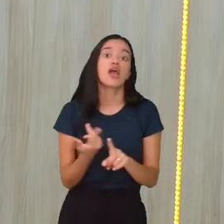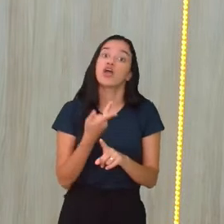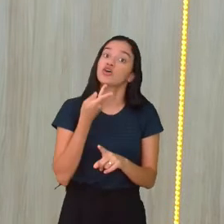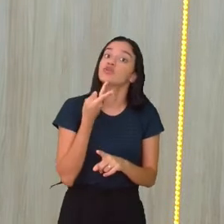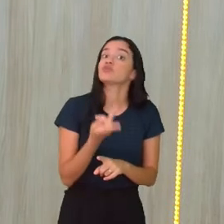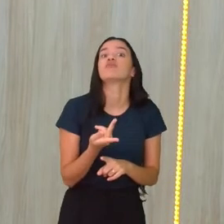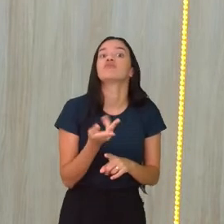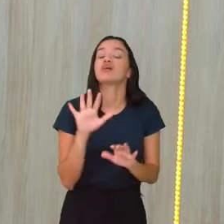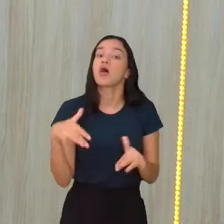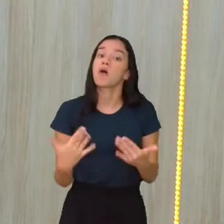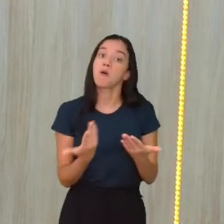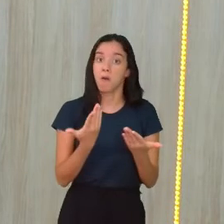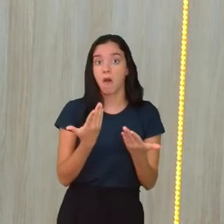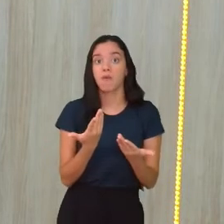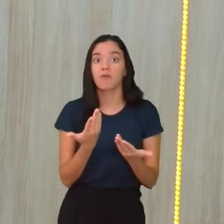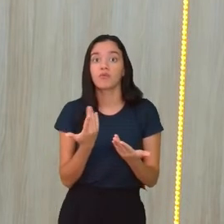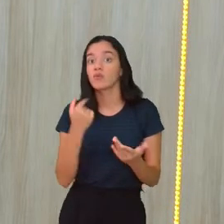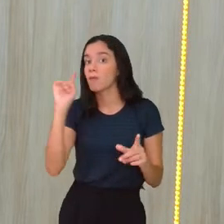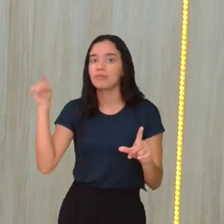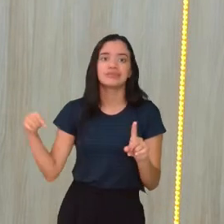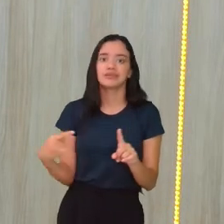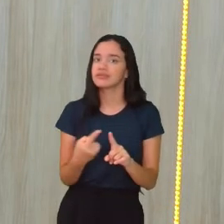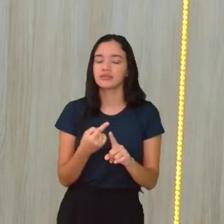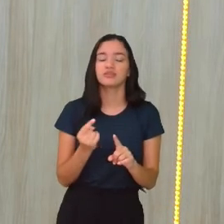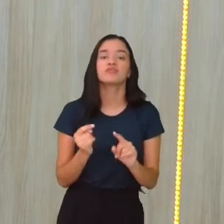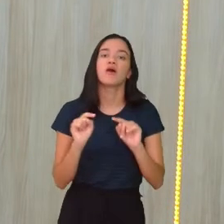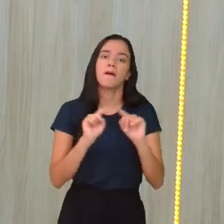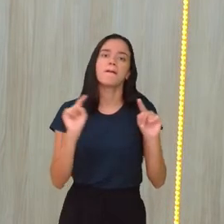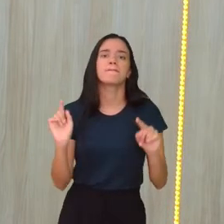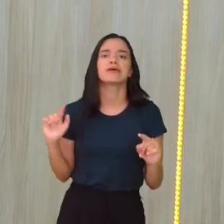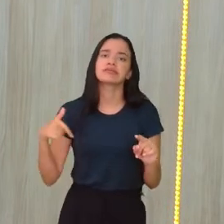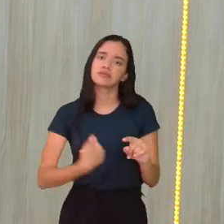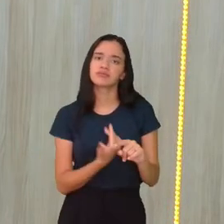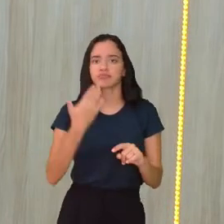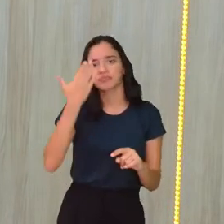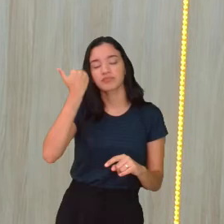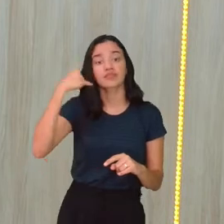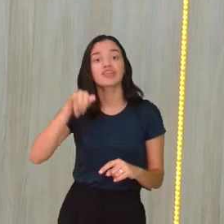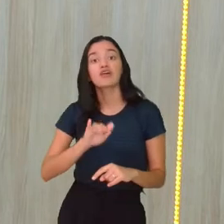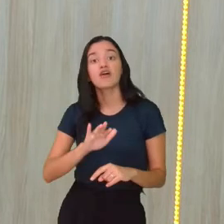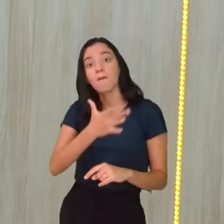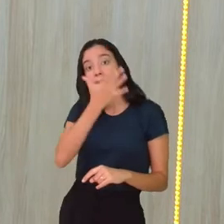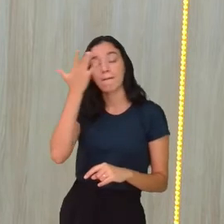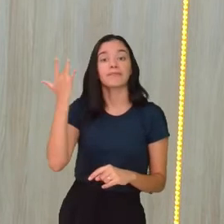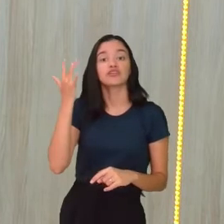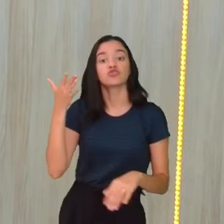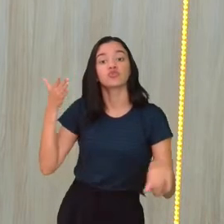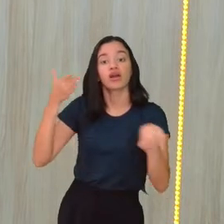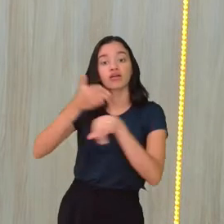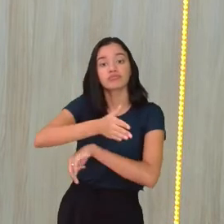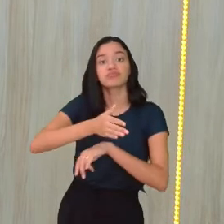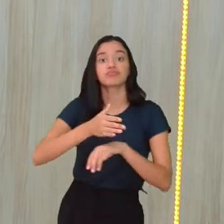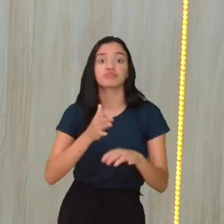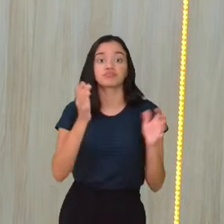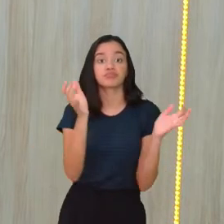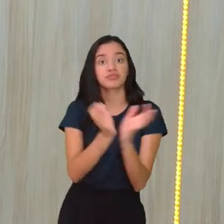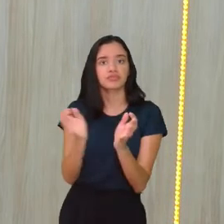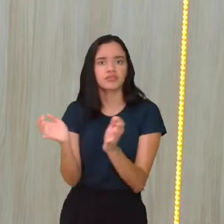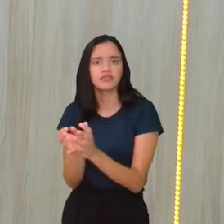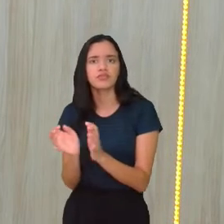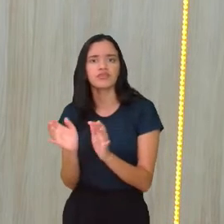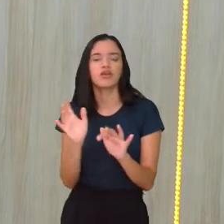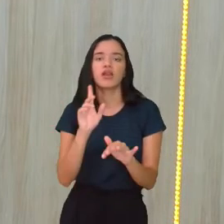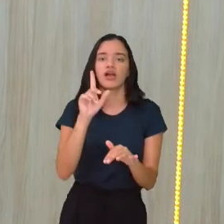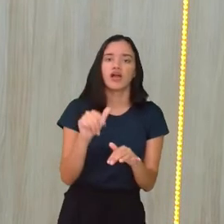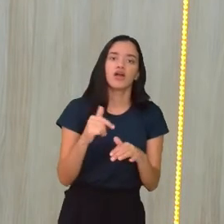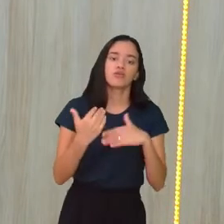com propriedade qual é a missão deles, mas a gente sabe que se uma pessoa entra ali num clube de base, a tendência é